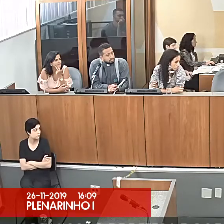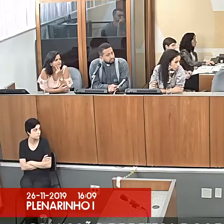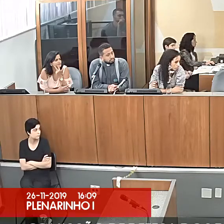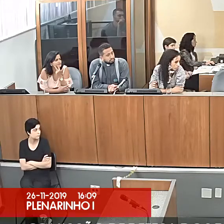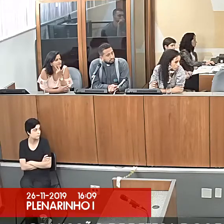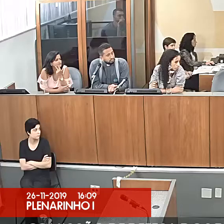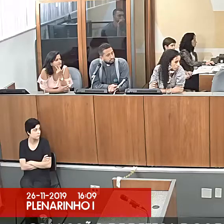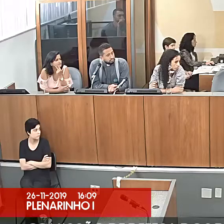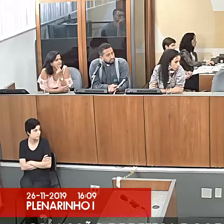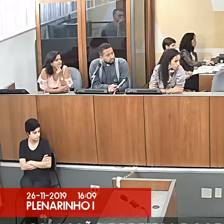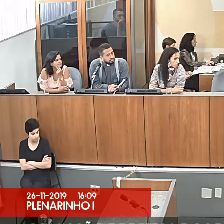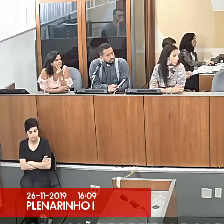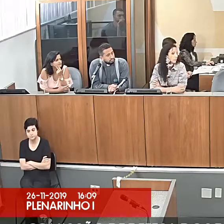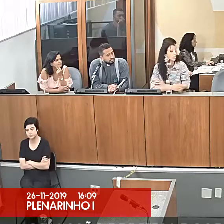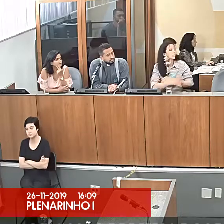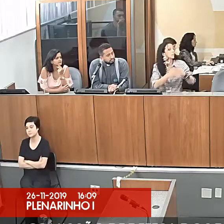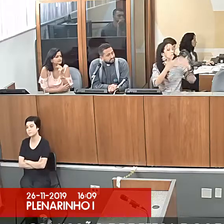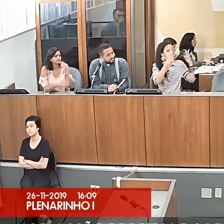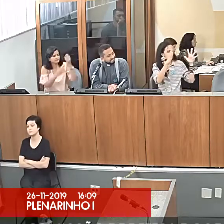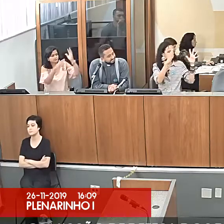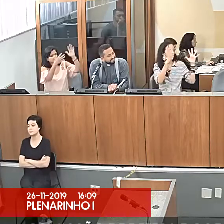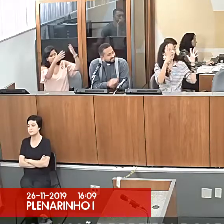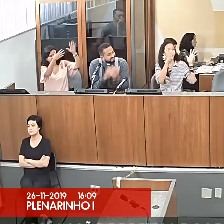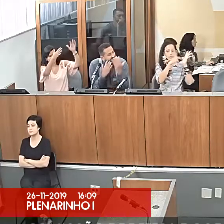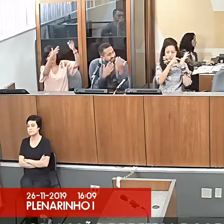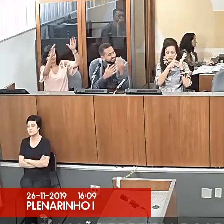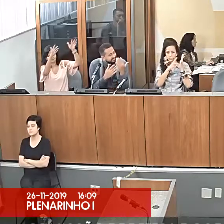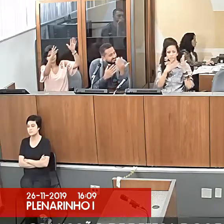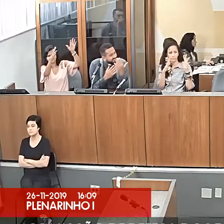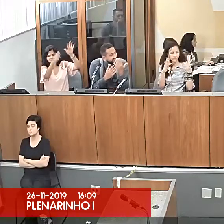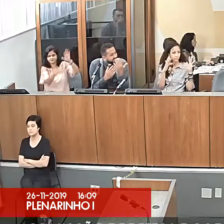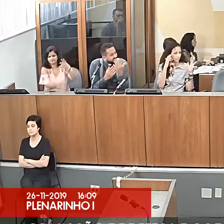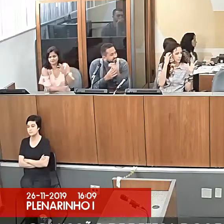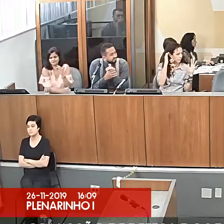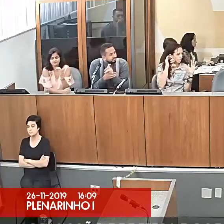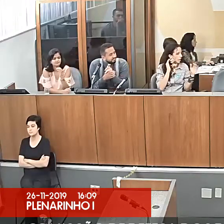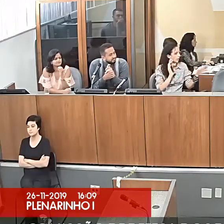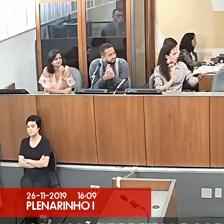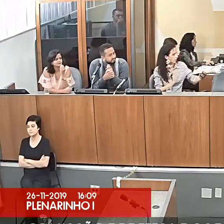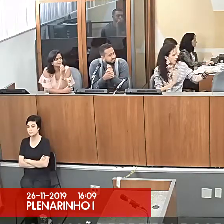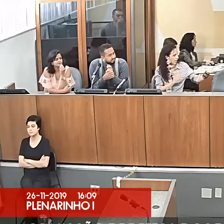língua. É isso, esse é o nosso objetivo.